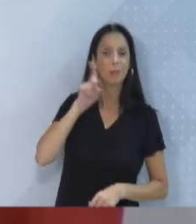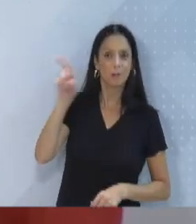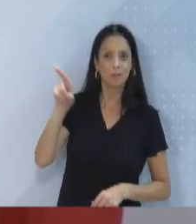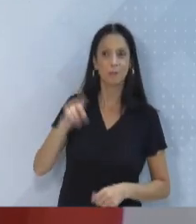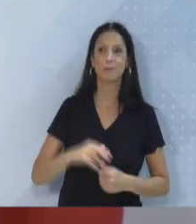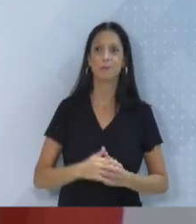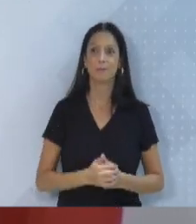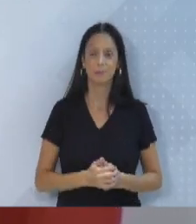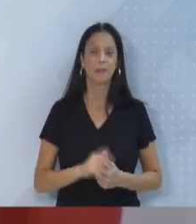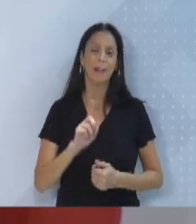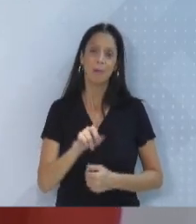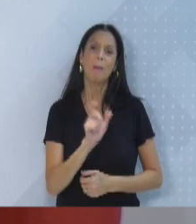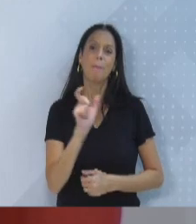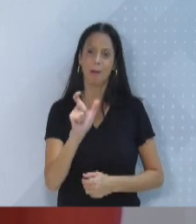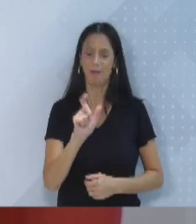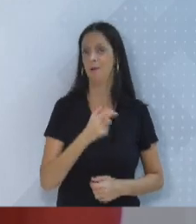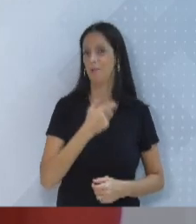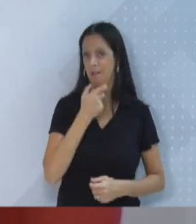Run, hide and fight.